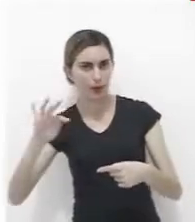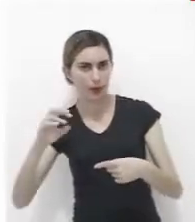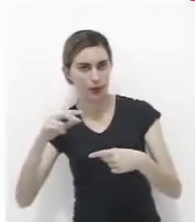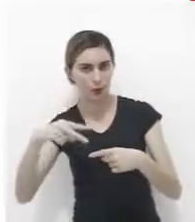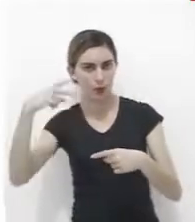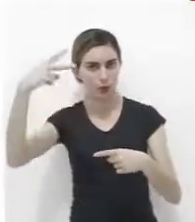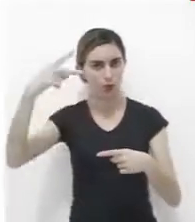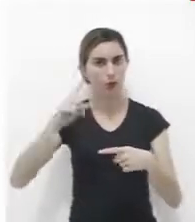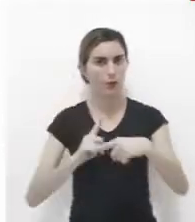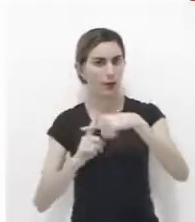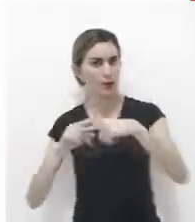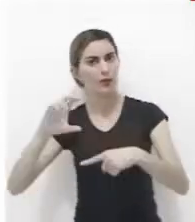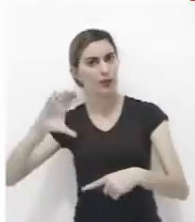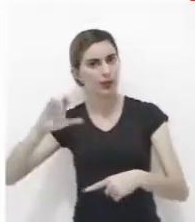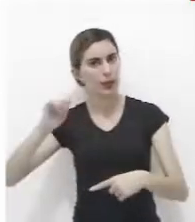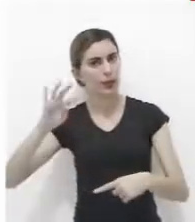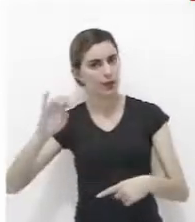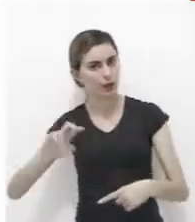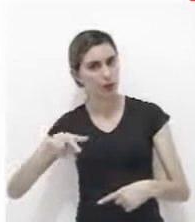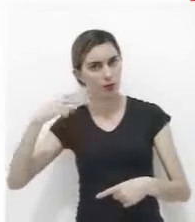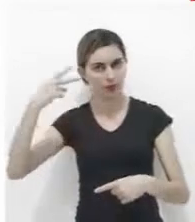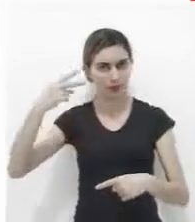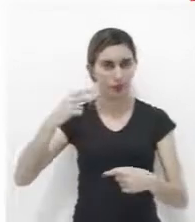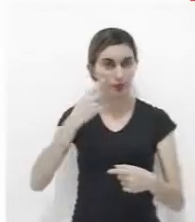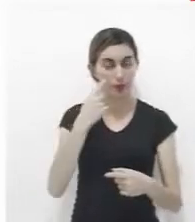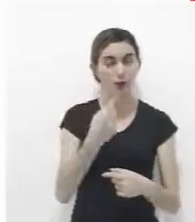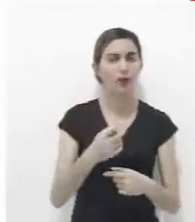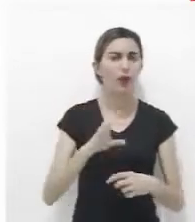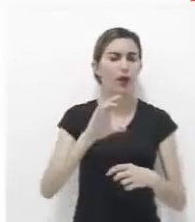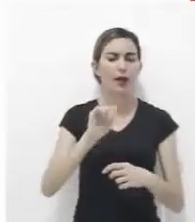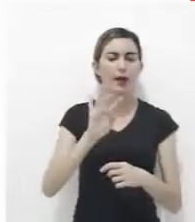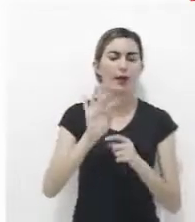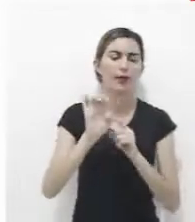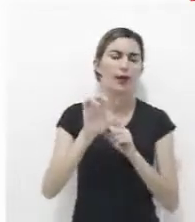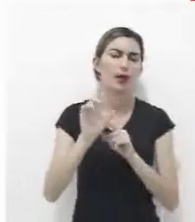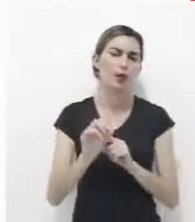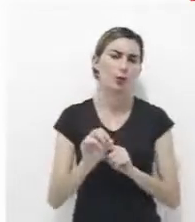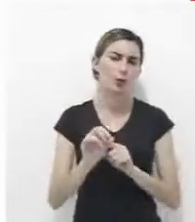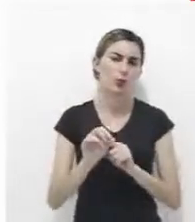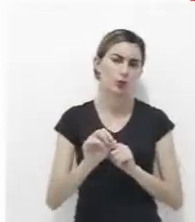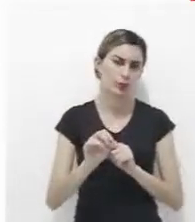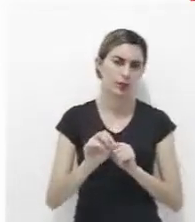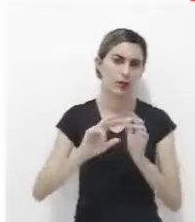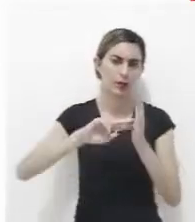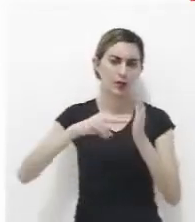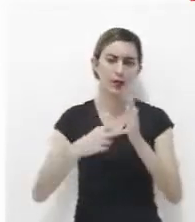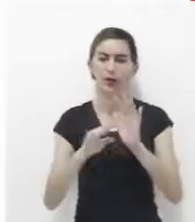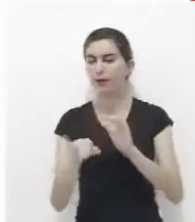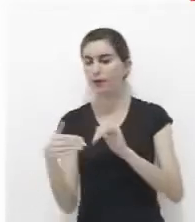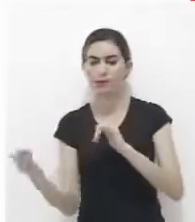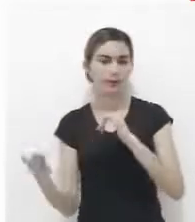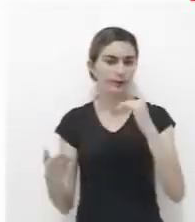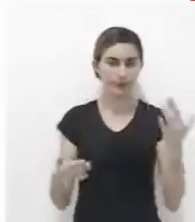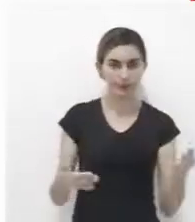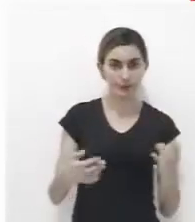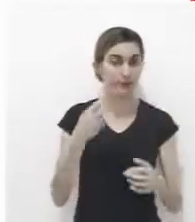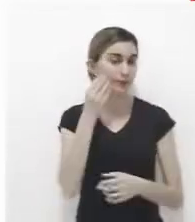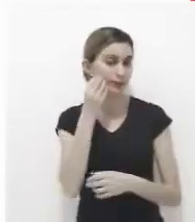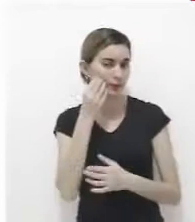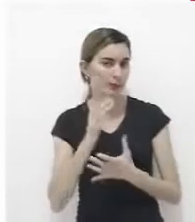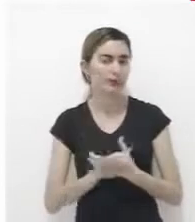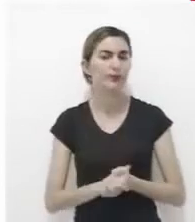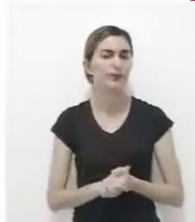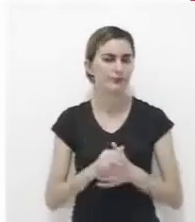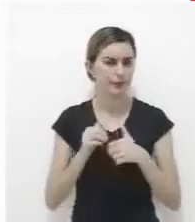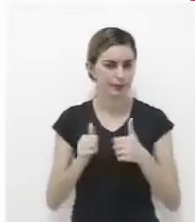De maneira bem simplificada, estou falando para vocês aqui. Observe que cateto em grego significa lado, tá joia?